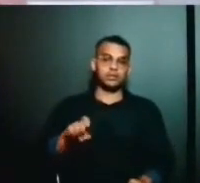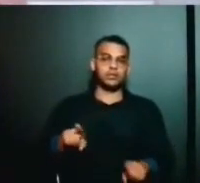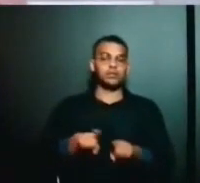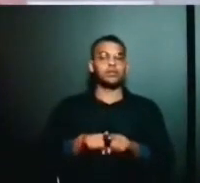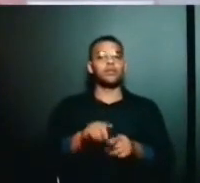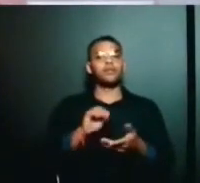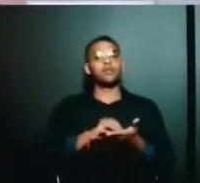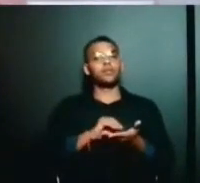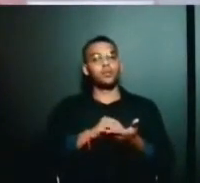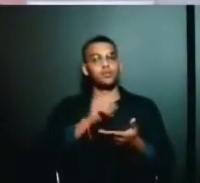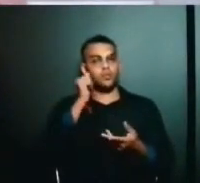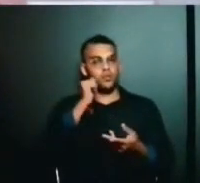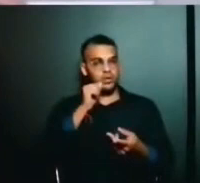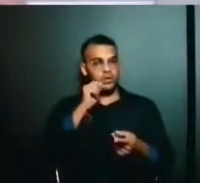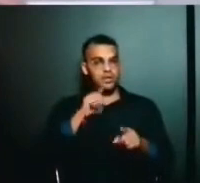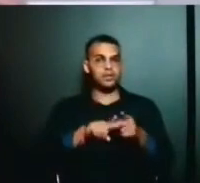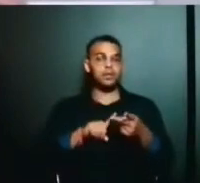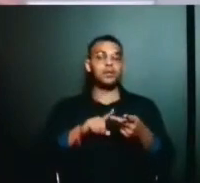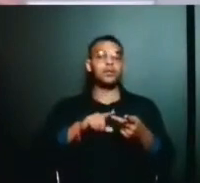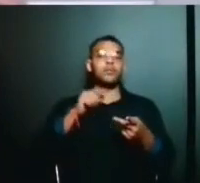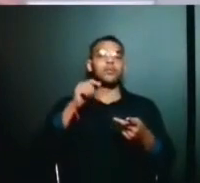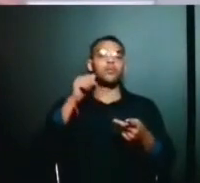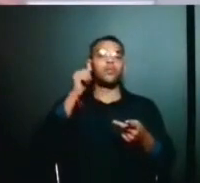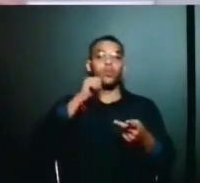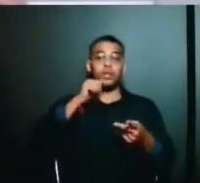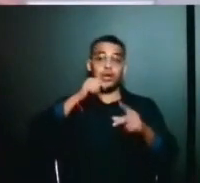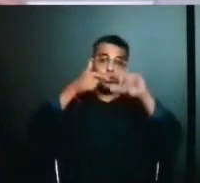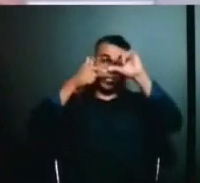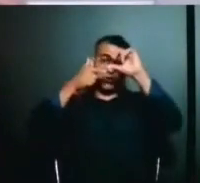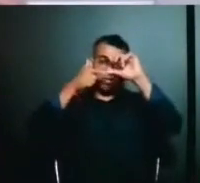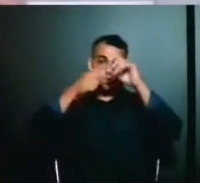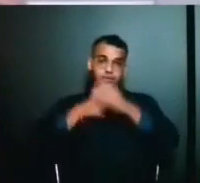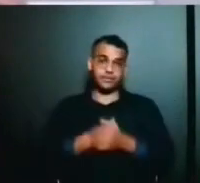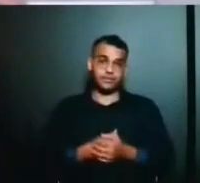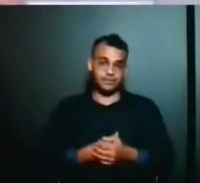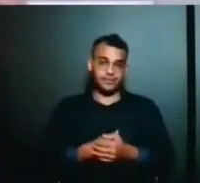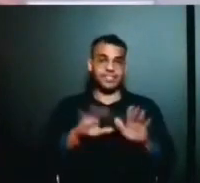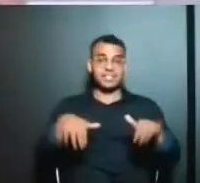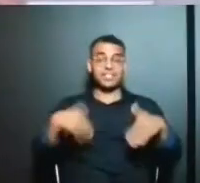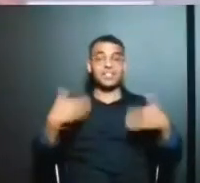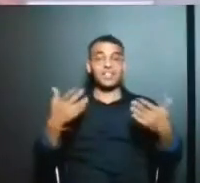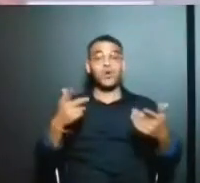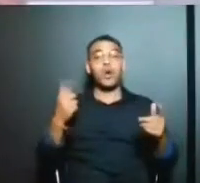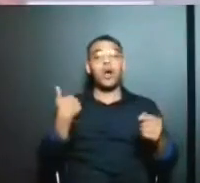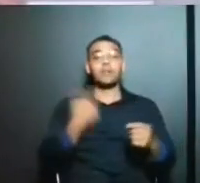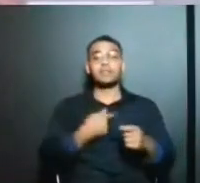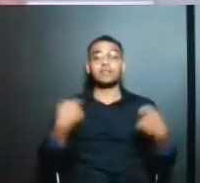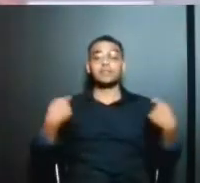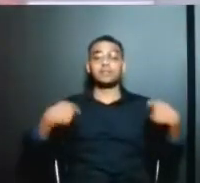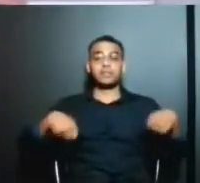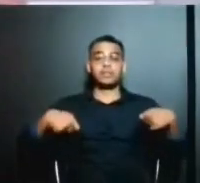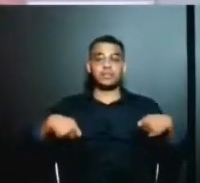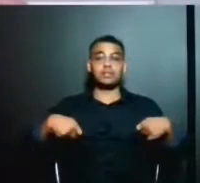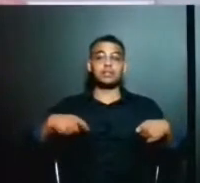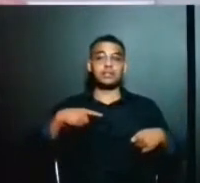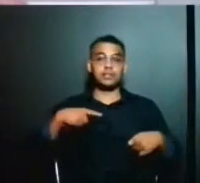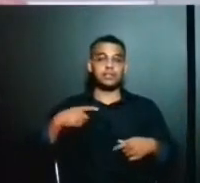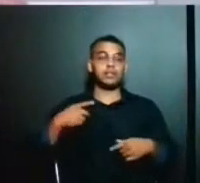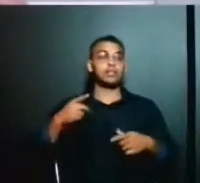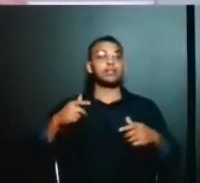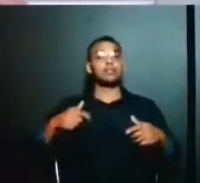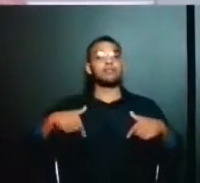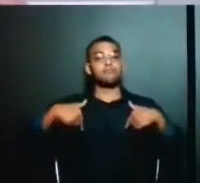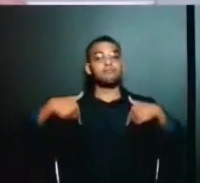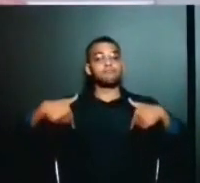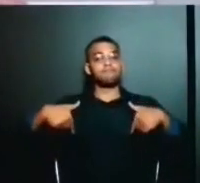mulheres conservadoras. E é uma das bandeiras que a gente precisa levantar, porque a importância, a gente